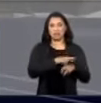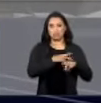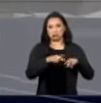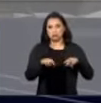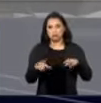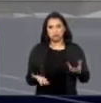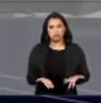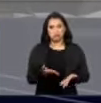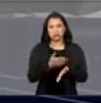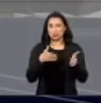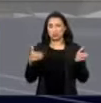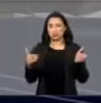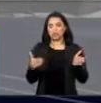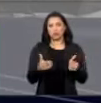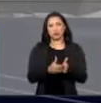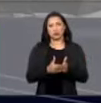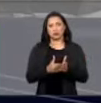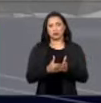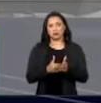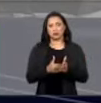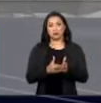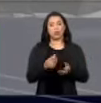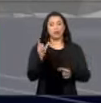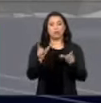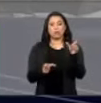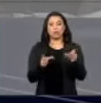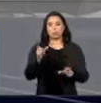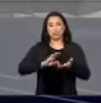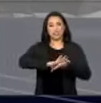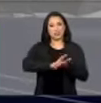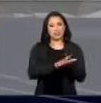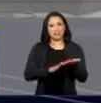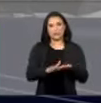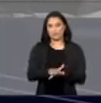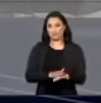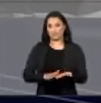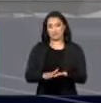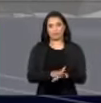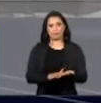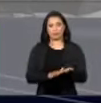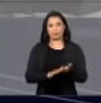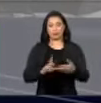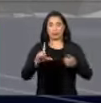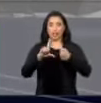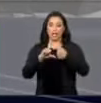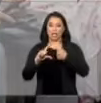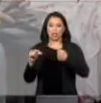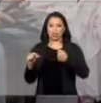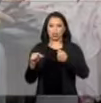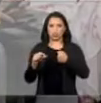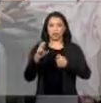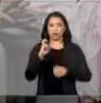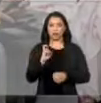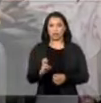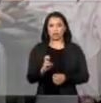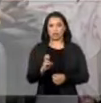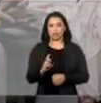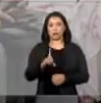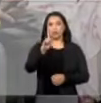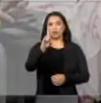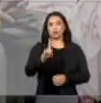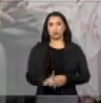idade e quaisquer outras formas de discriminação. E no artigo 5º, dos direitos e garantias individuais e